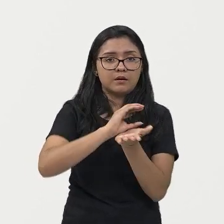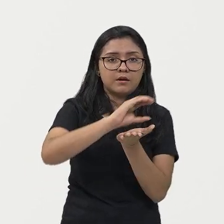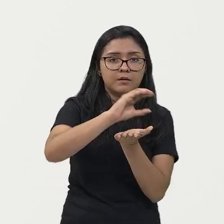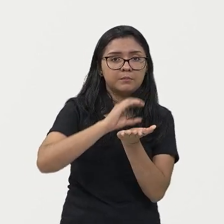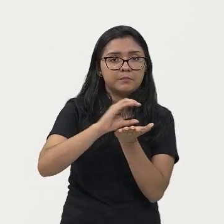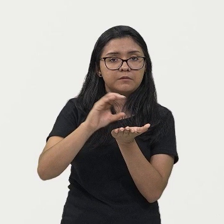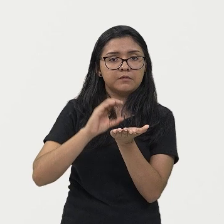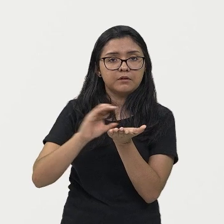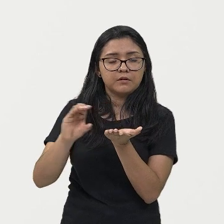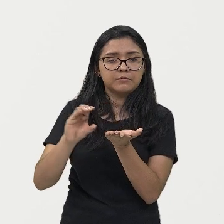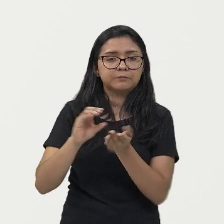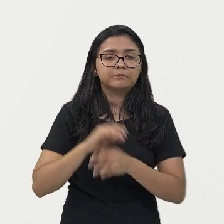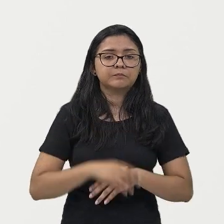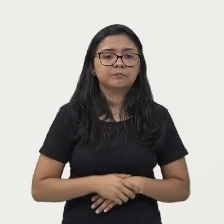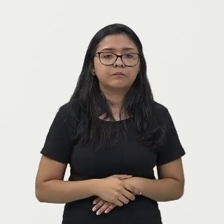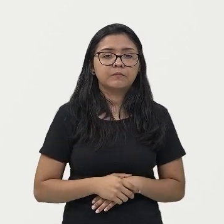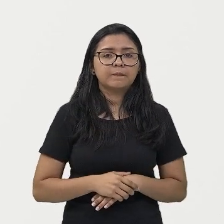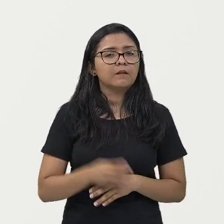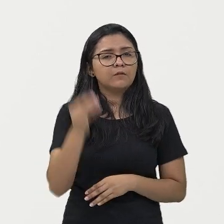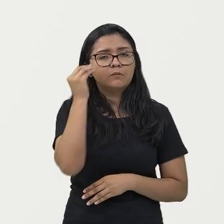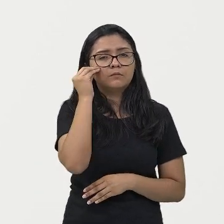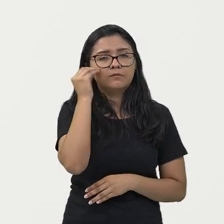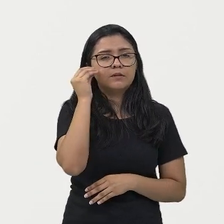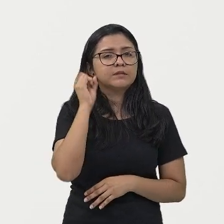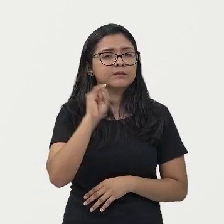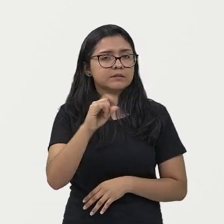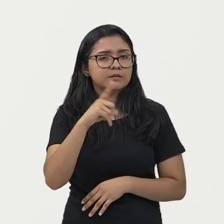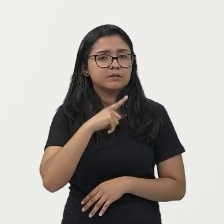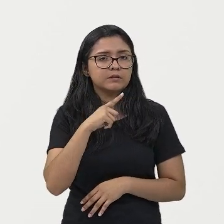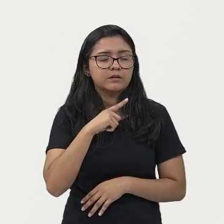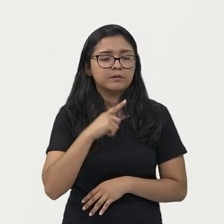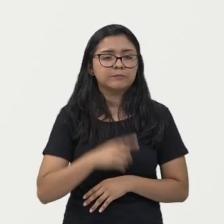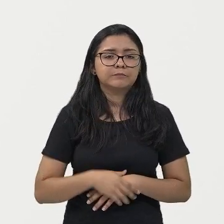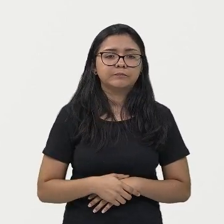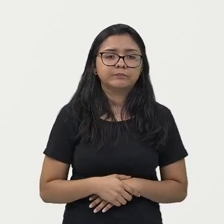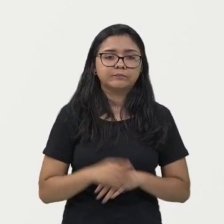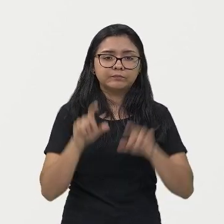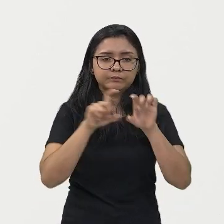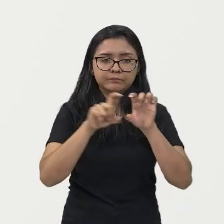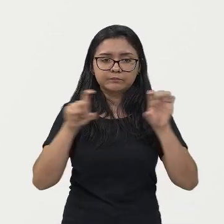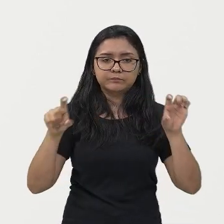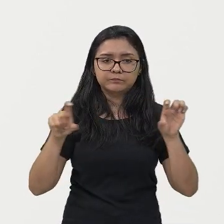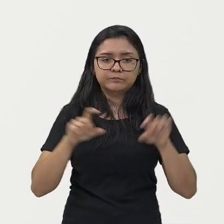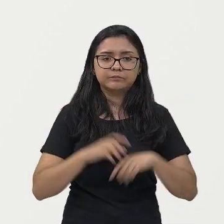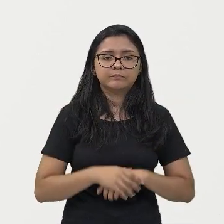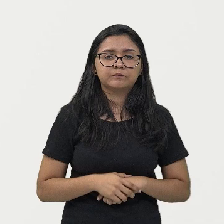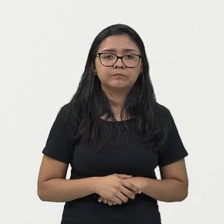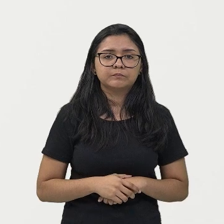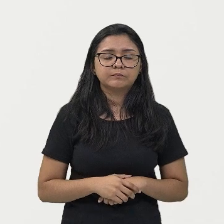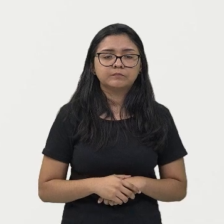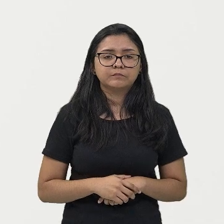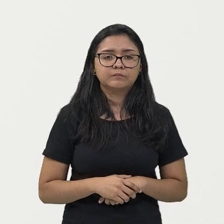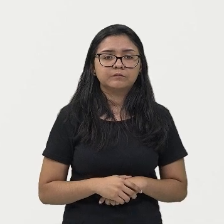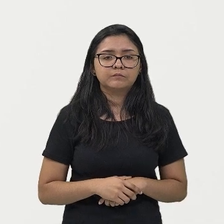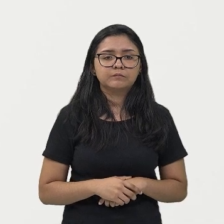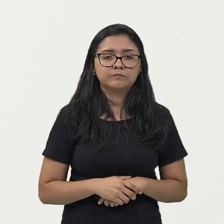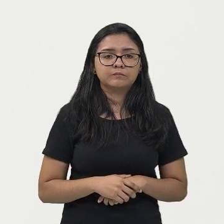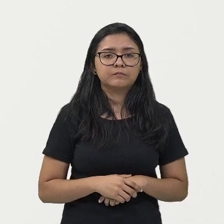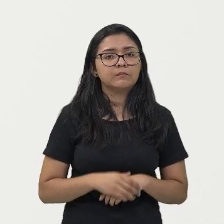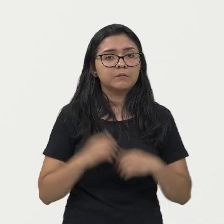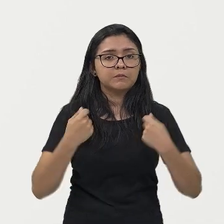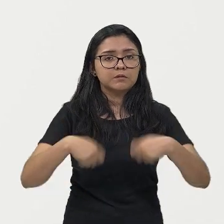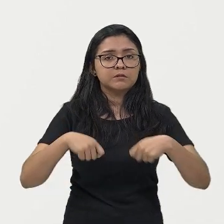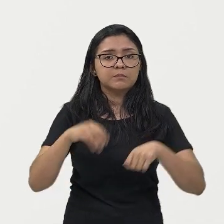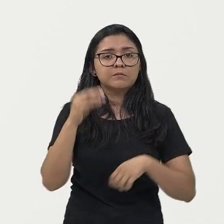ramificada. Então, vamos observar a cadeia carbônica e temos que verificar